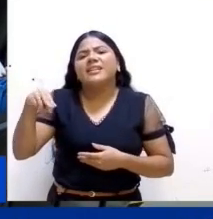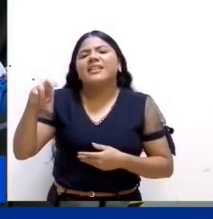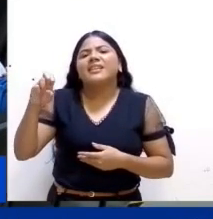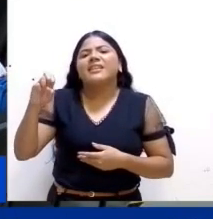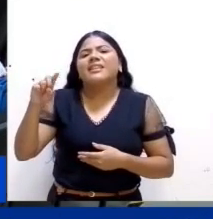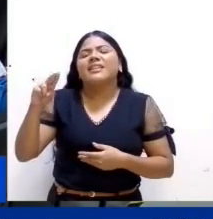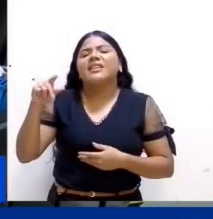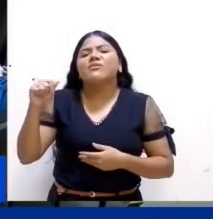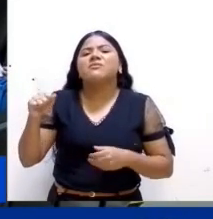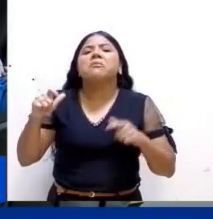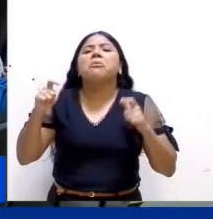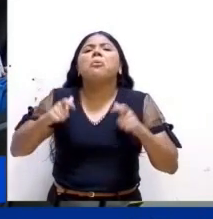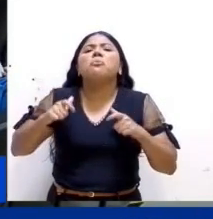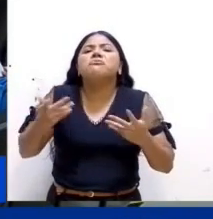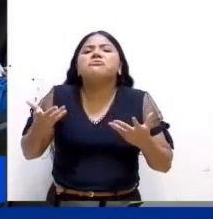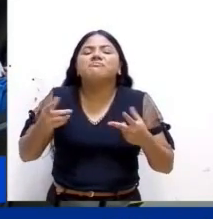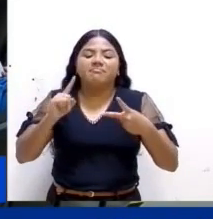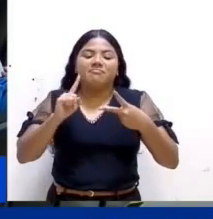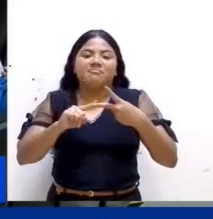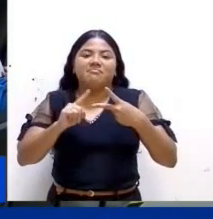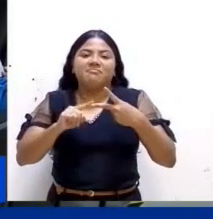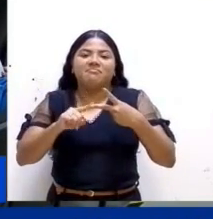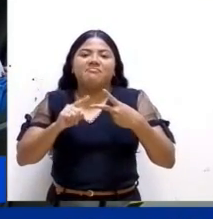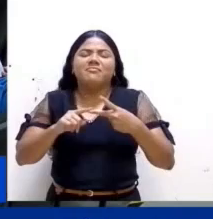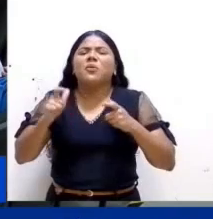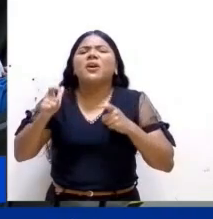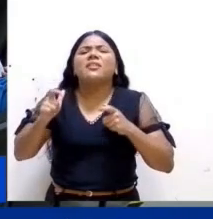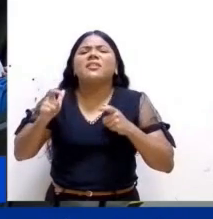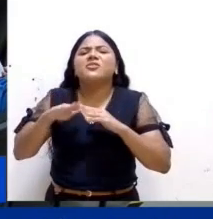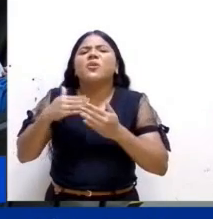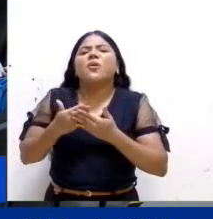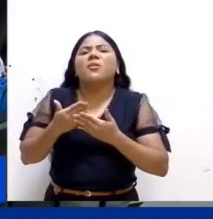E a galera do Carlos Alberto Viana?